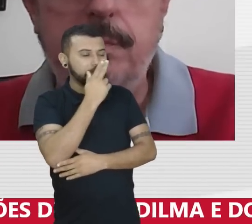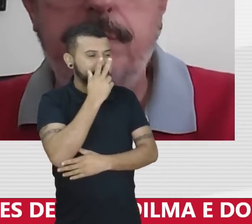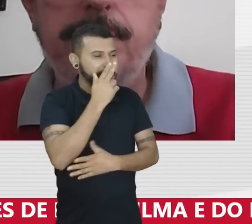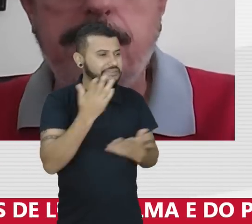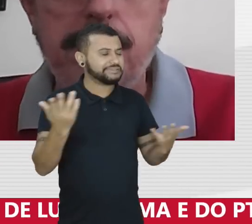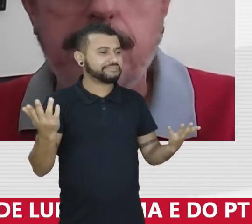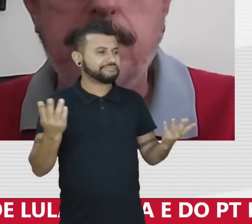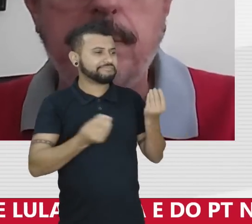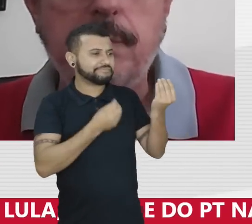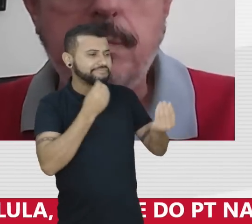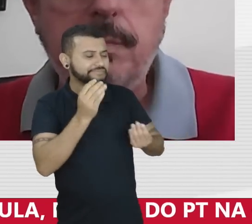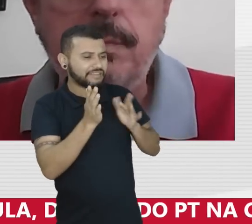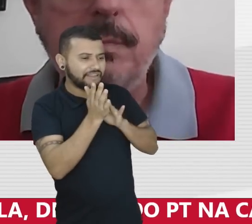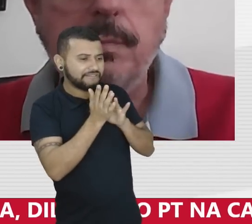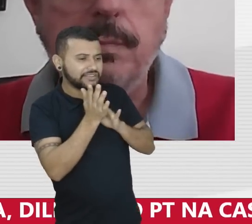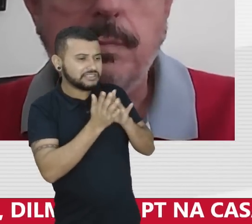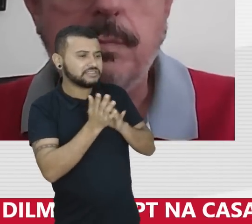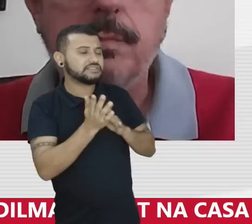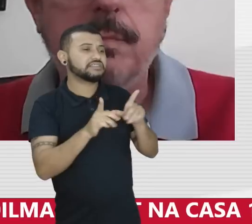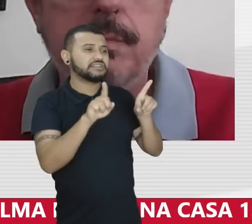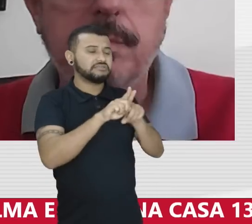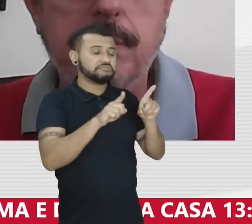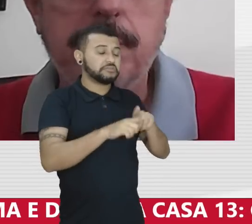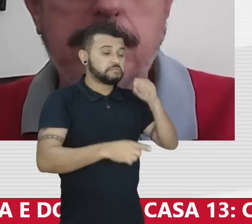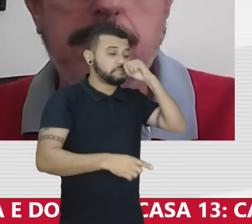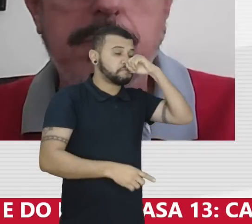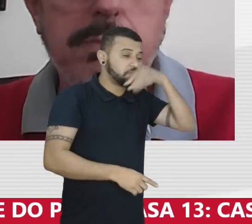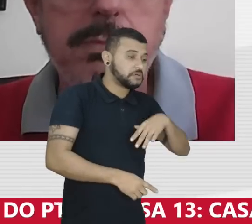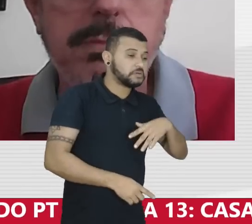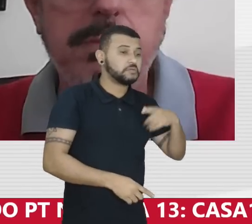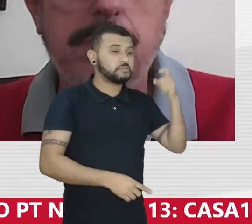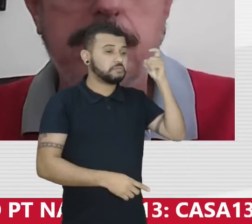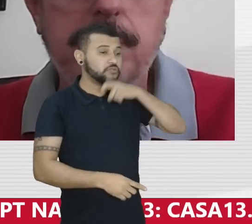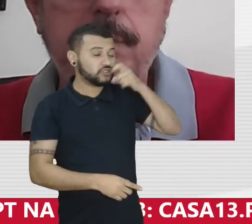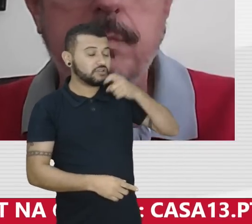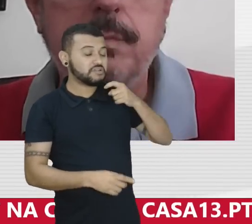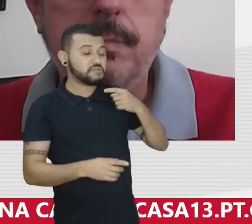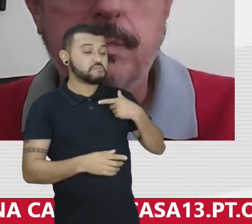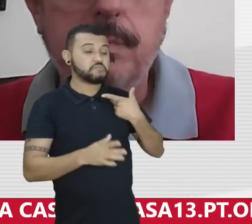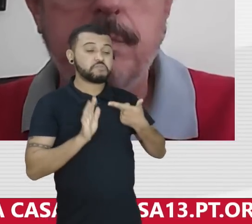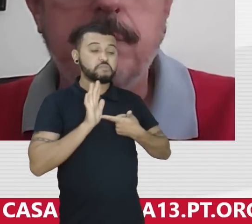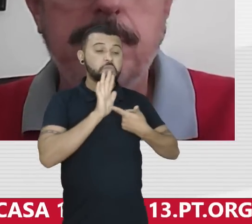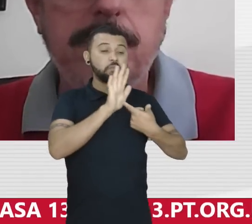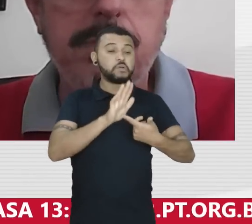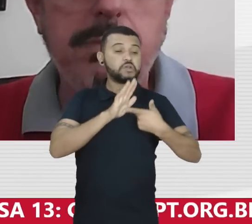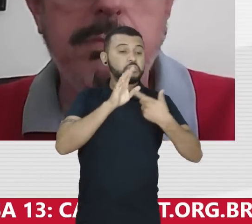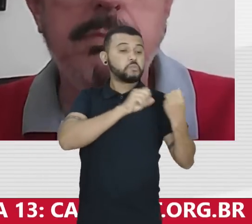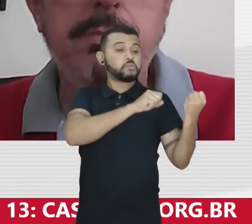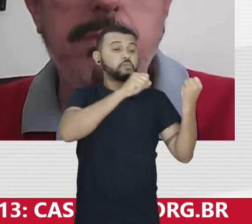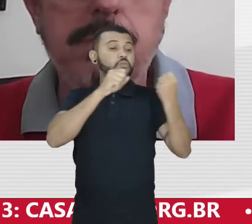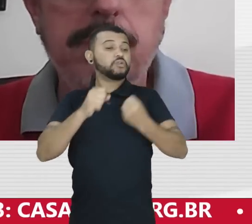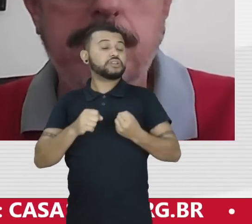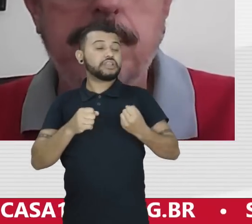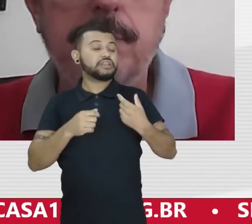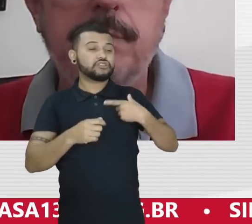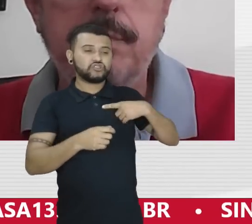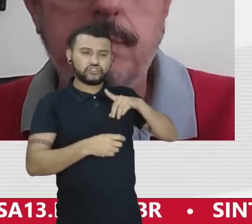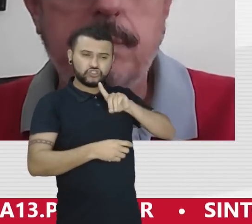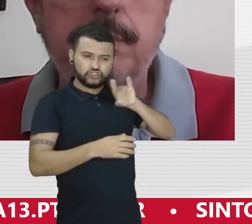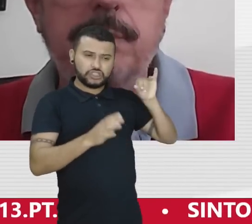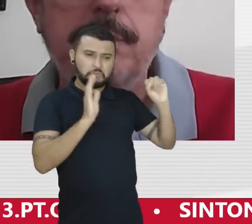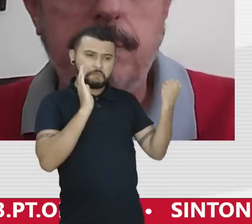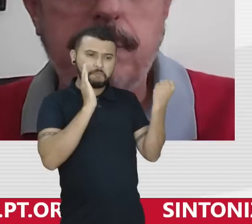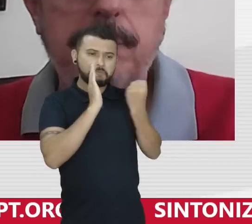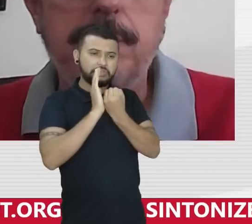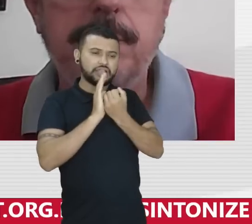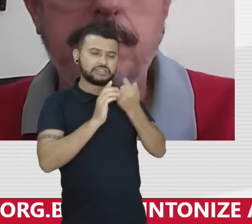disfarçatez, pela arrogância, pelo abuso de poder de se apossar de uma data cívica